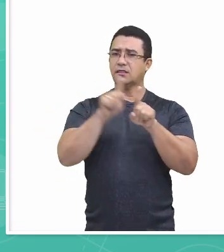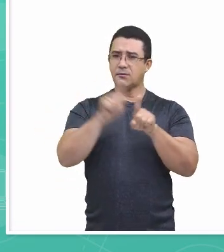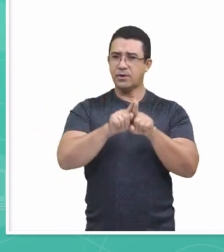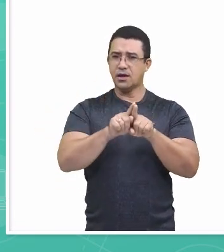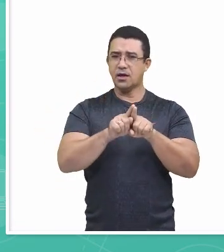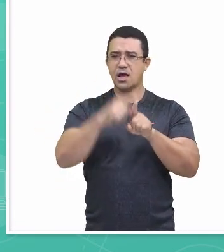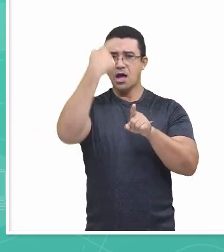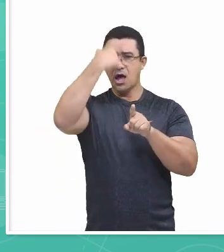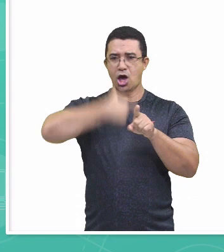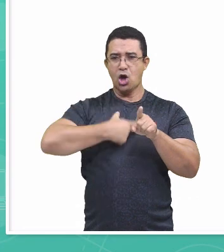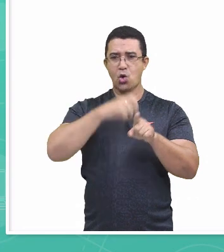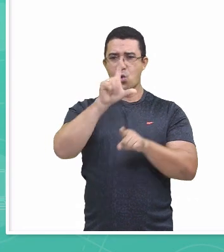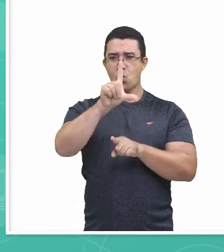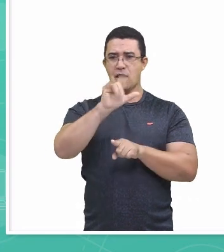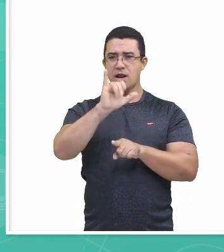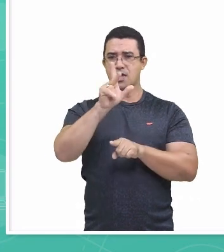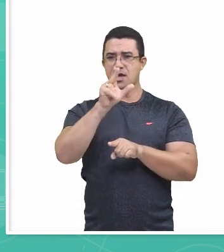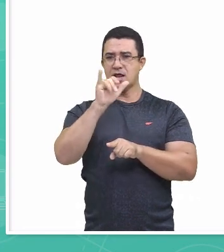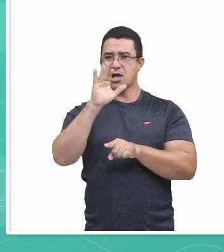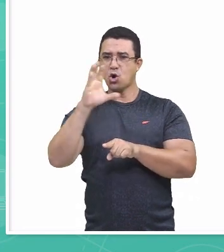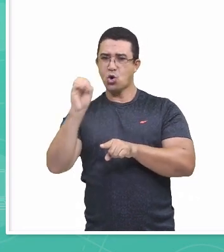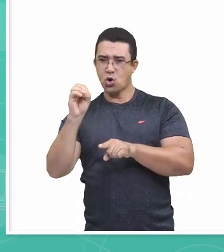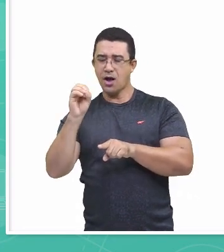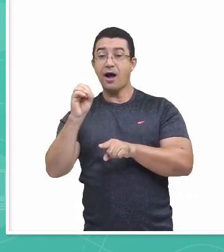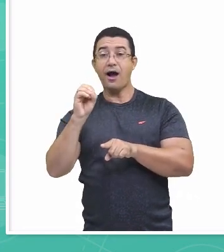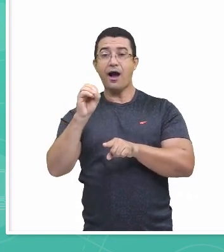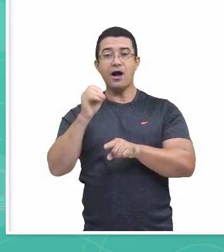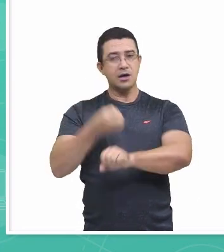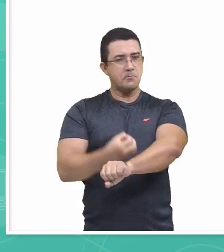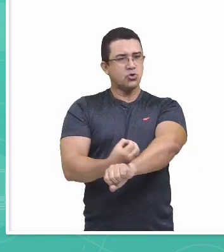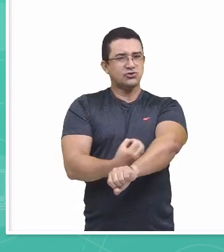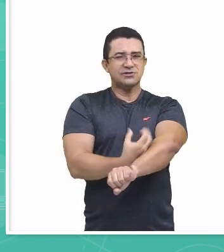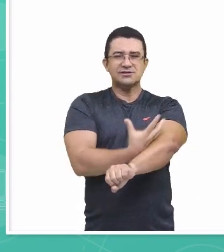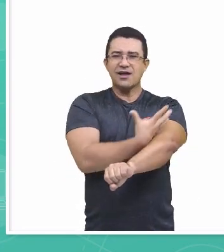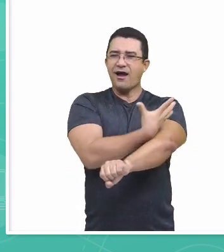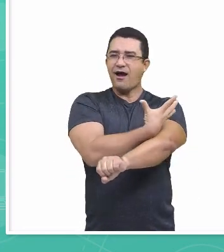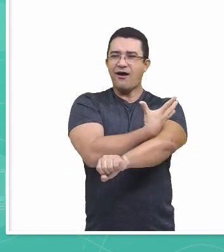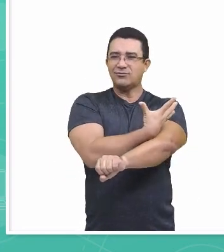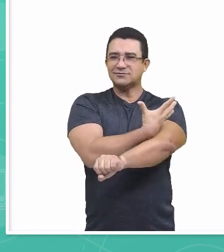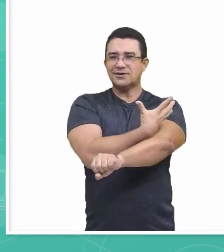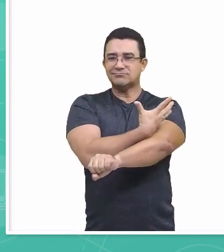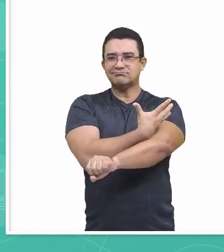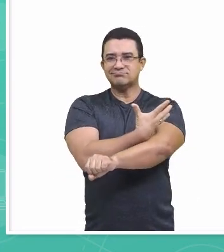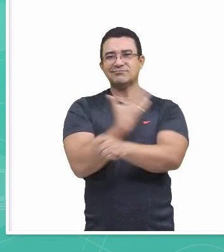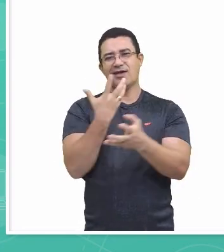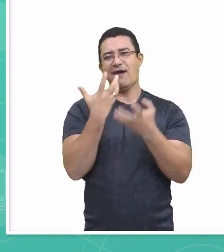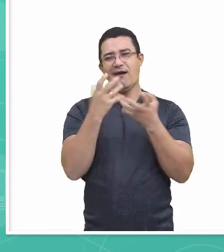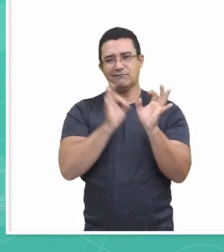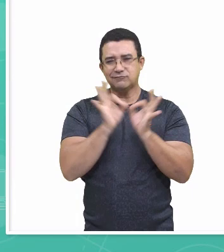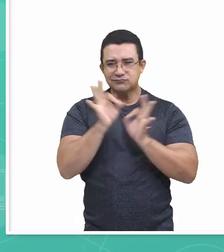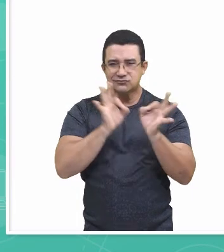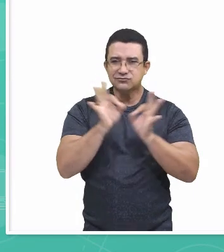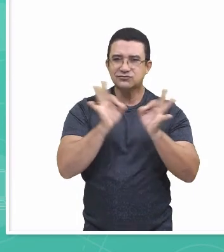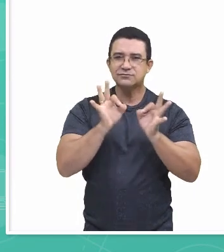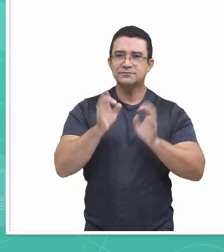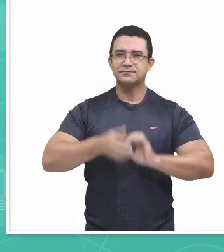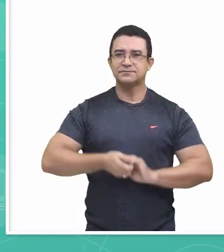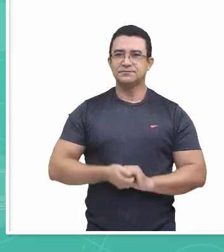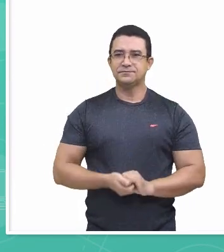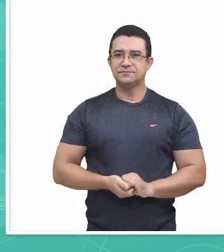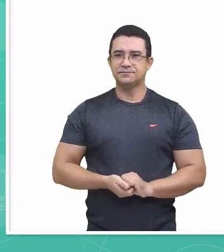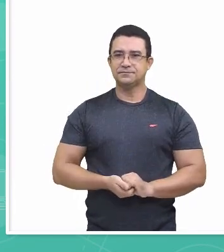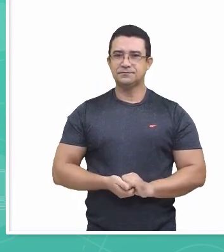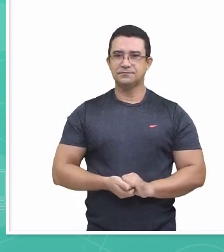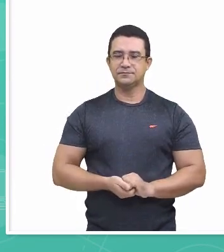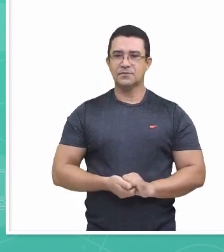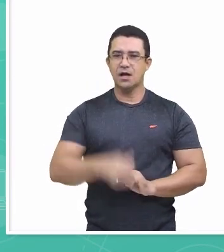eu lírico. Professor, me relembre o que é um eu lírico. Muito bem, olha só, observe aqui para mim. Eu